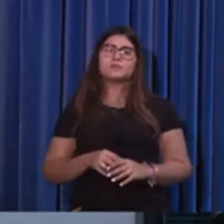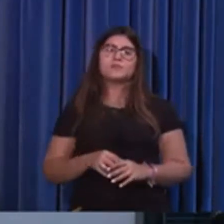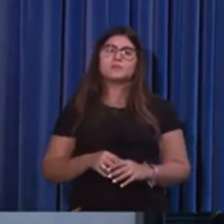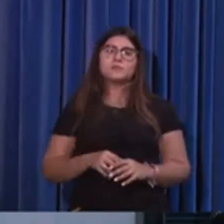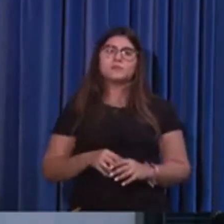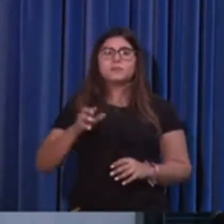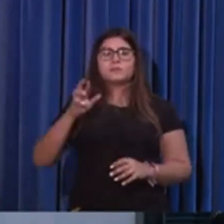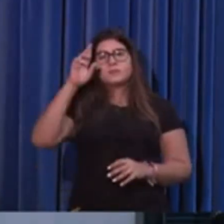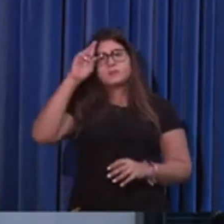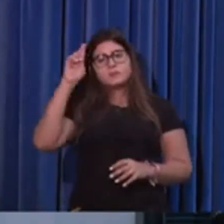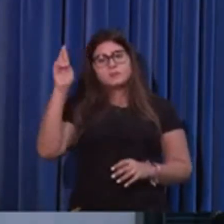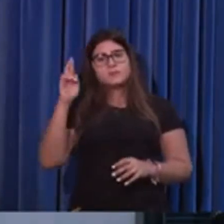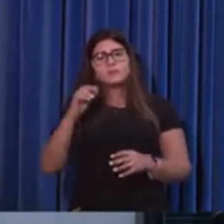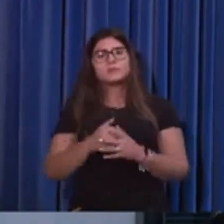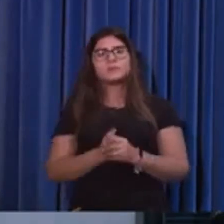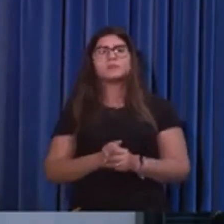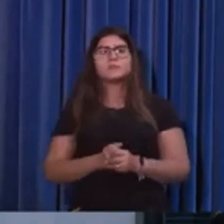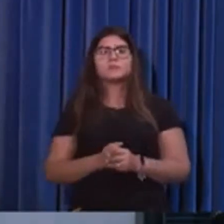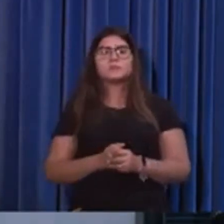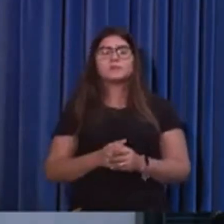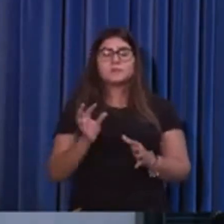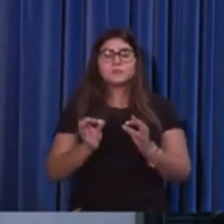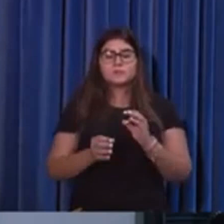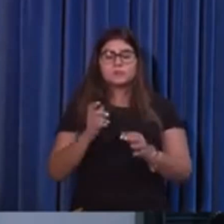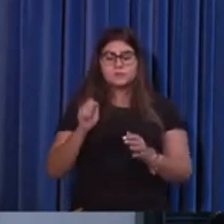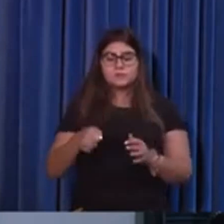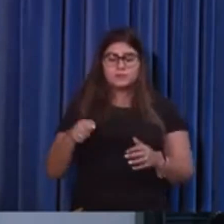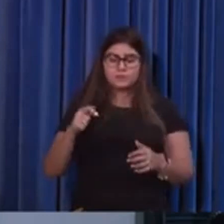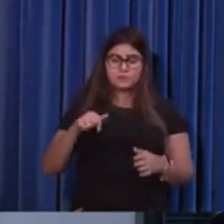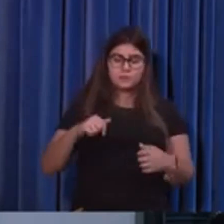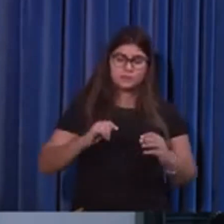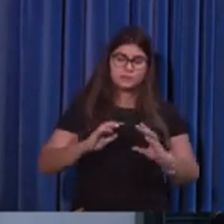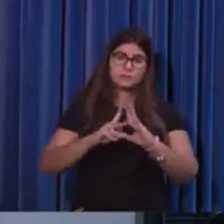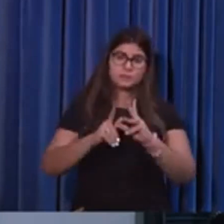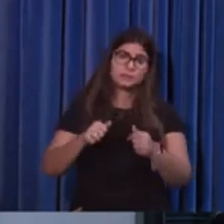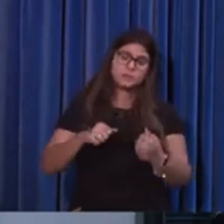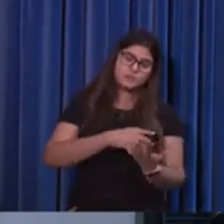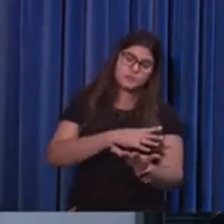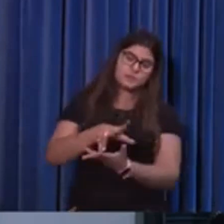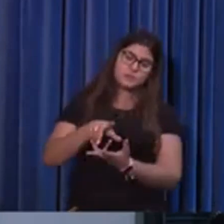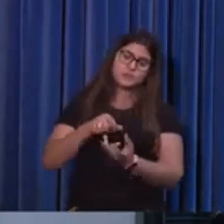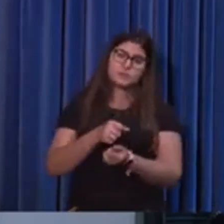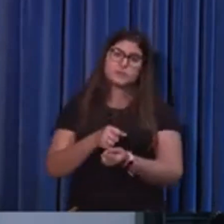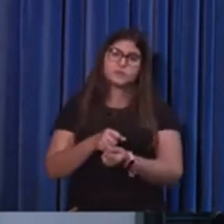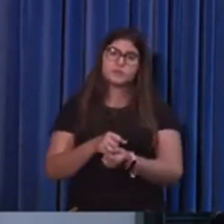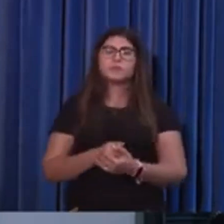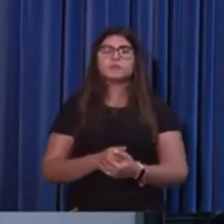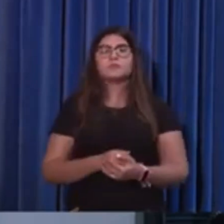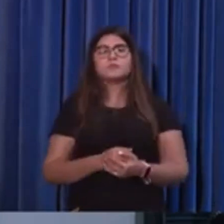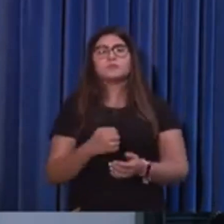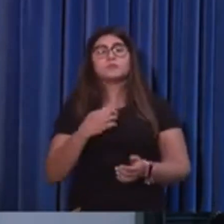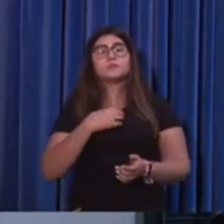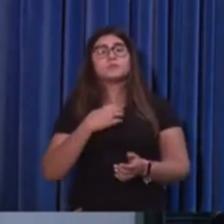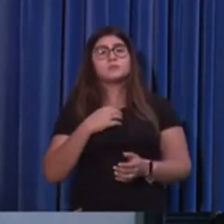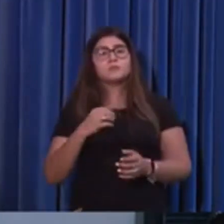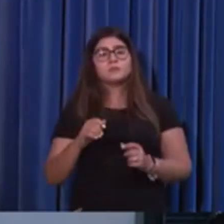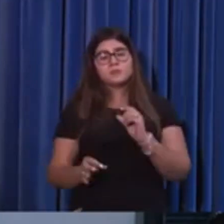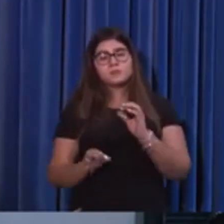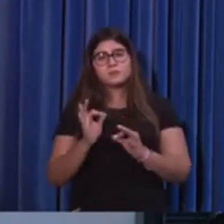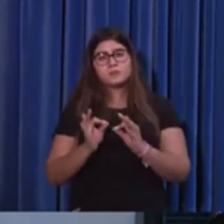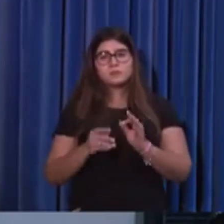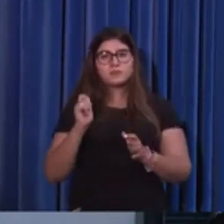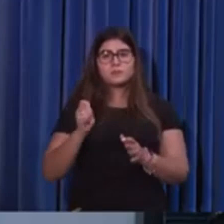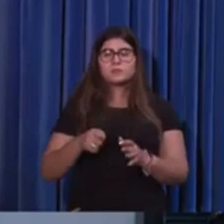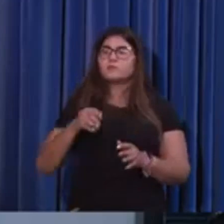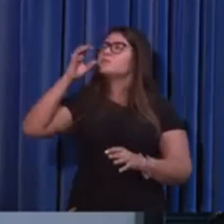toda a terra. E Malaquias tem como assunto final do seu livro a natureza do juízo de Deus.